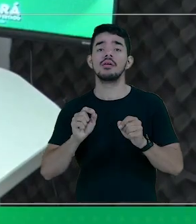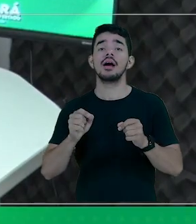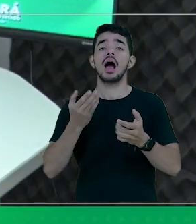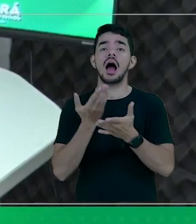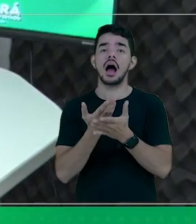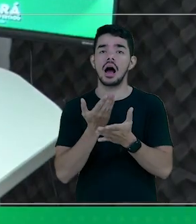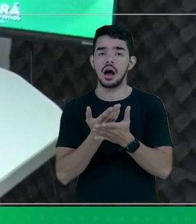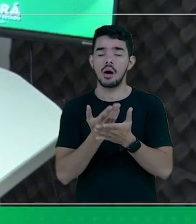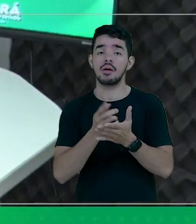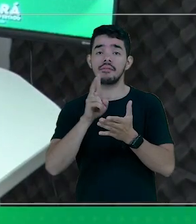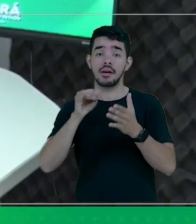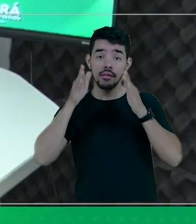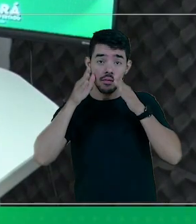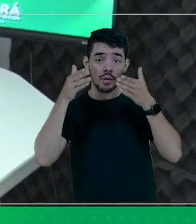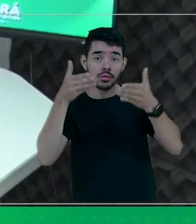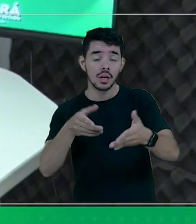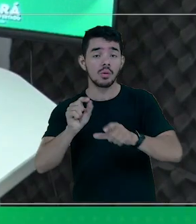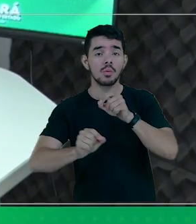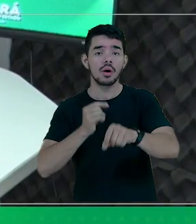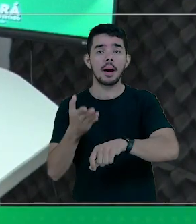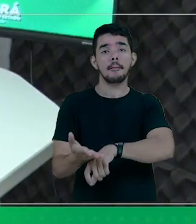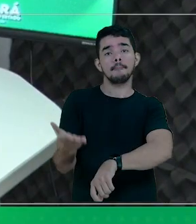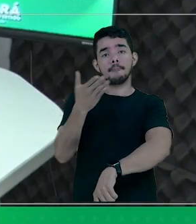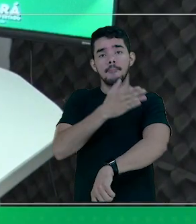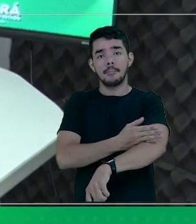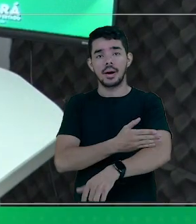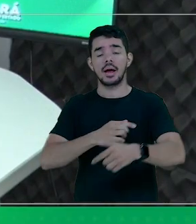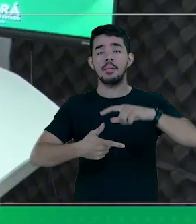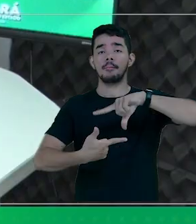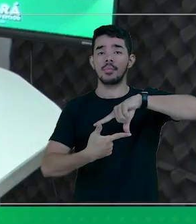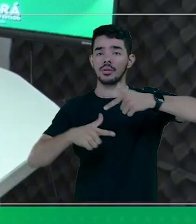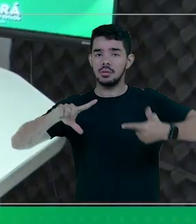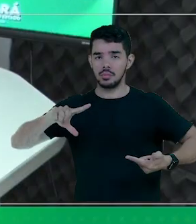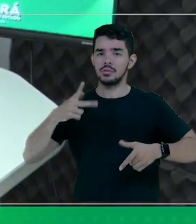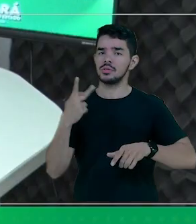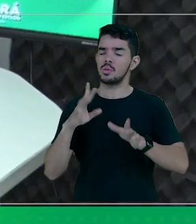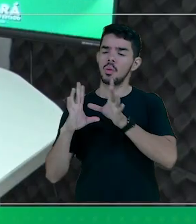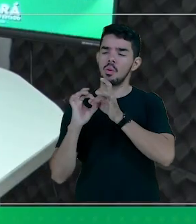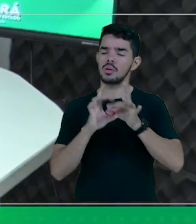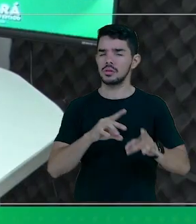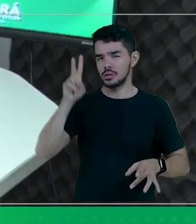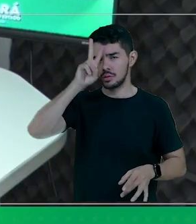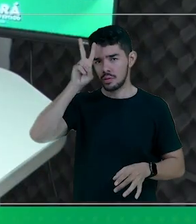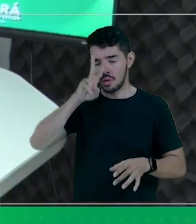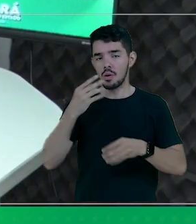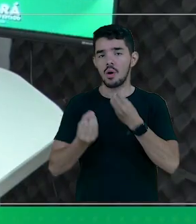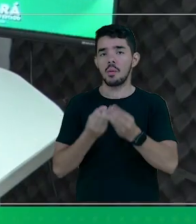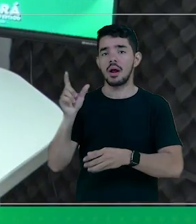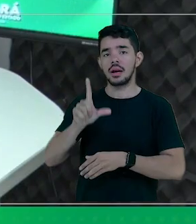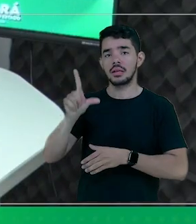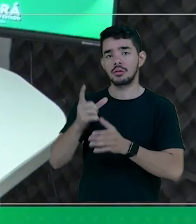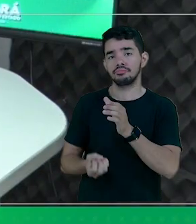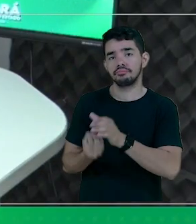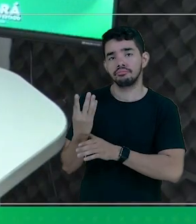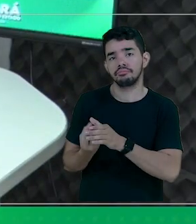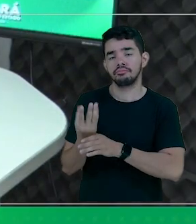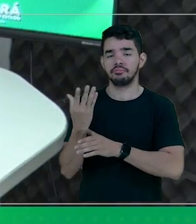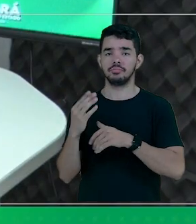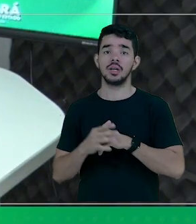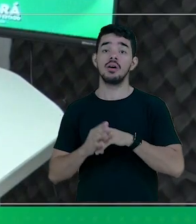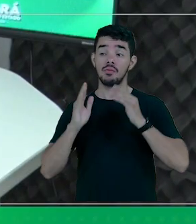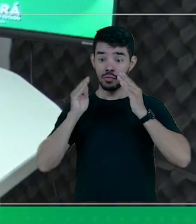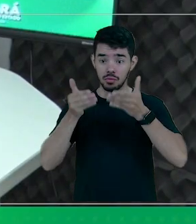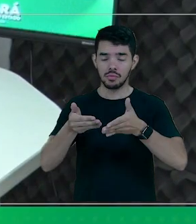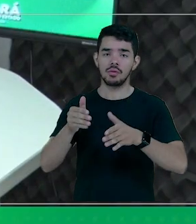esta aula, sobretudo, será voltada para o pré-modernismo e o seu contexto histórico, sua produção literária voltada para o